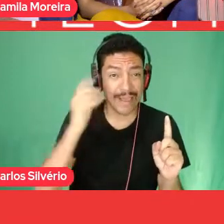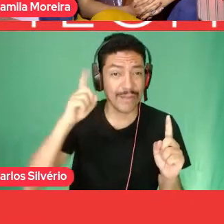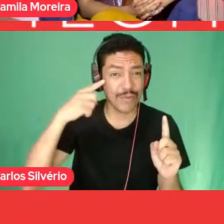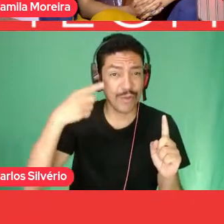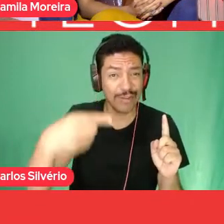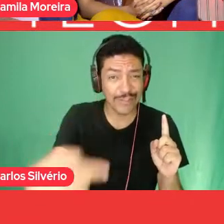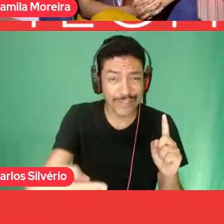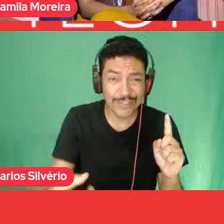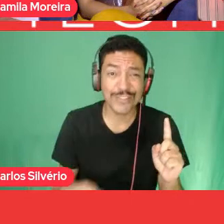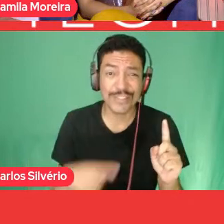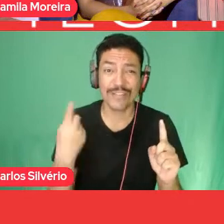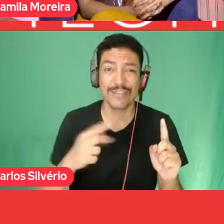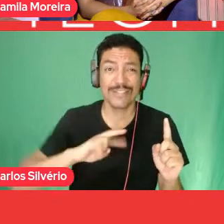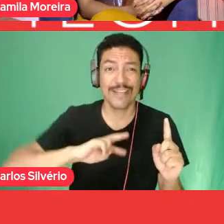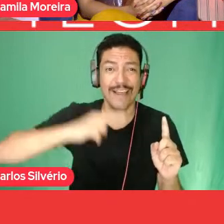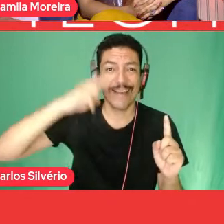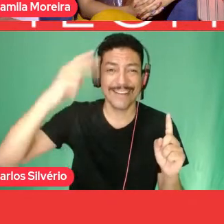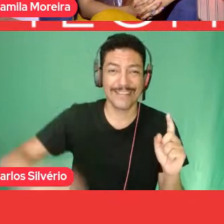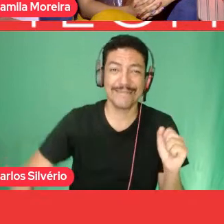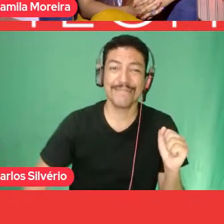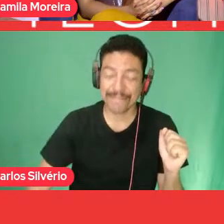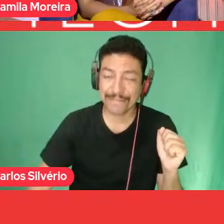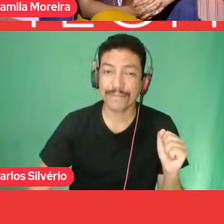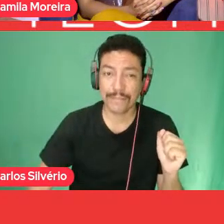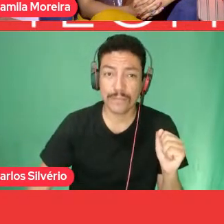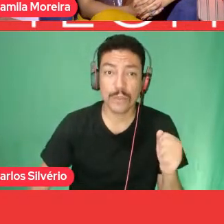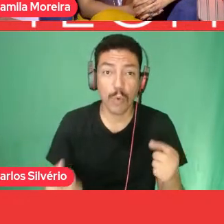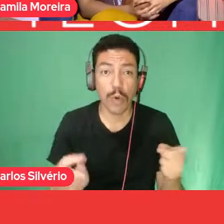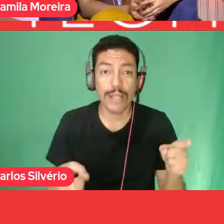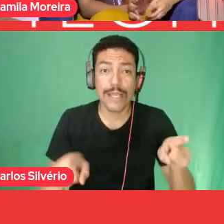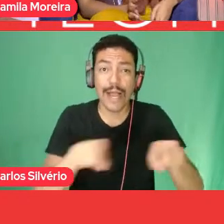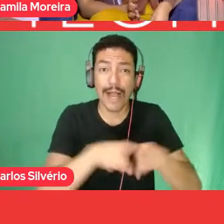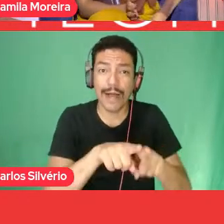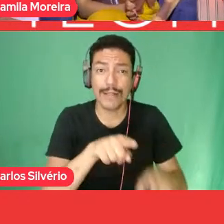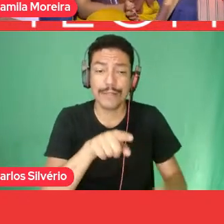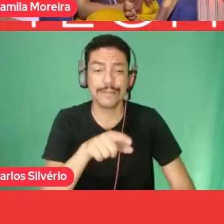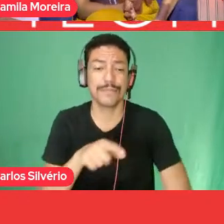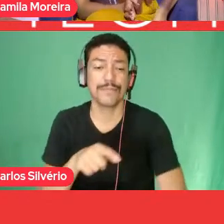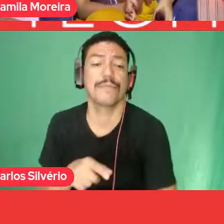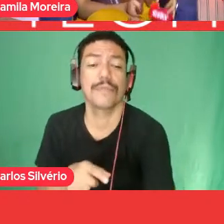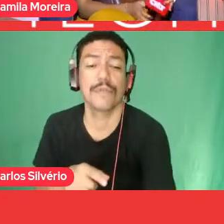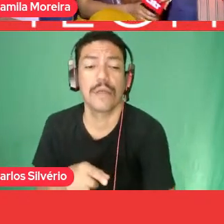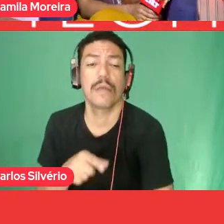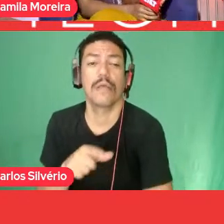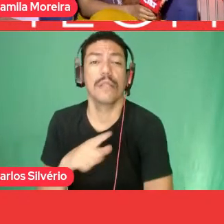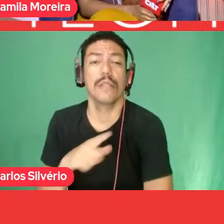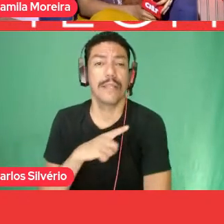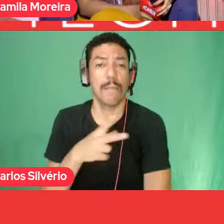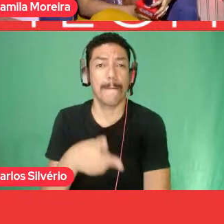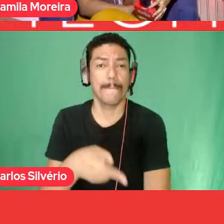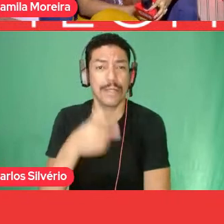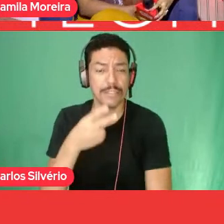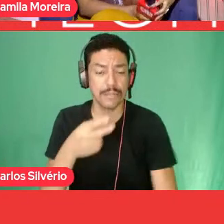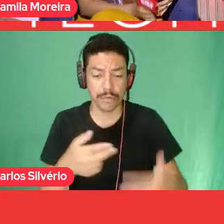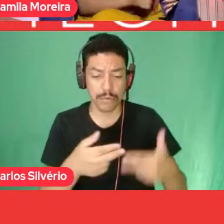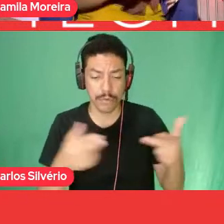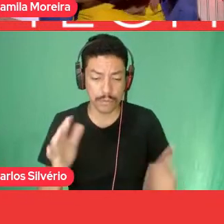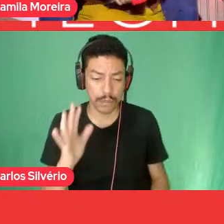recorrentemente nas nossas carreiras, né? Então, o aliado, quando ele tem a percepção do que está acontecendo de uma forma